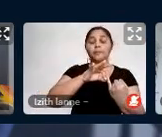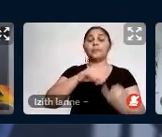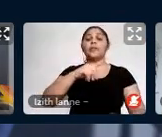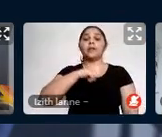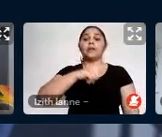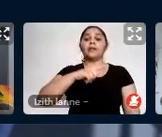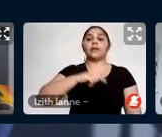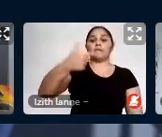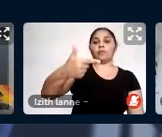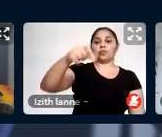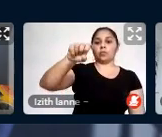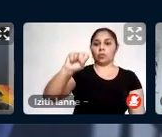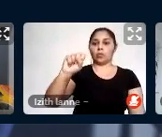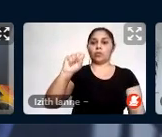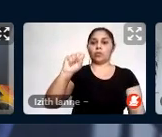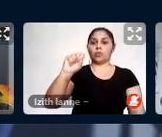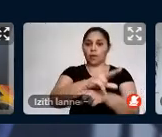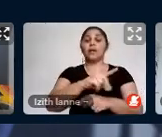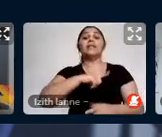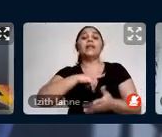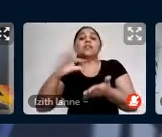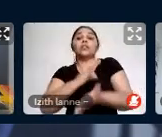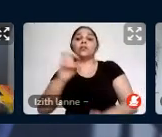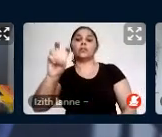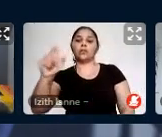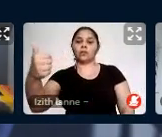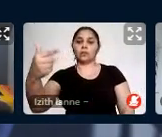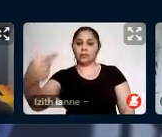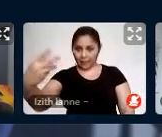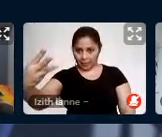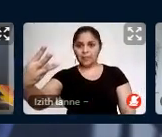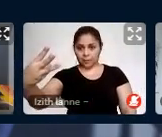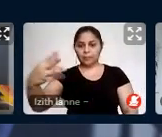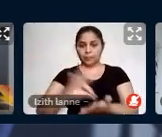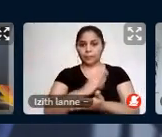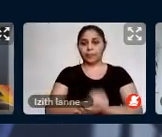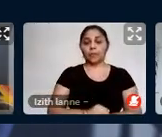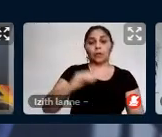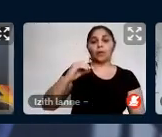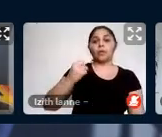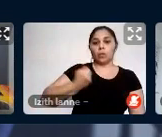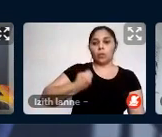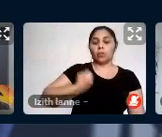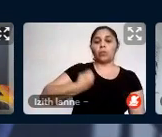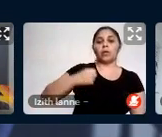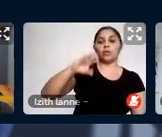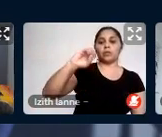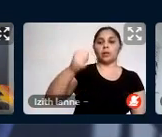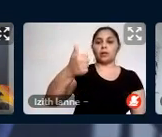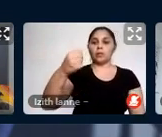28 vagas com 53 inscritos. Os códigos